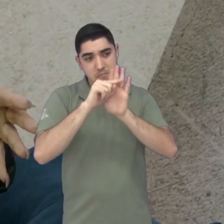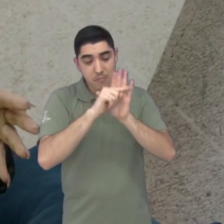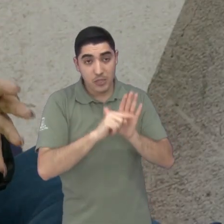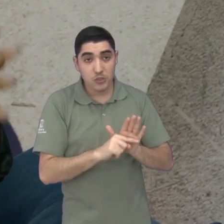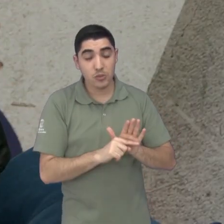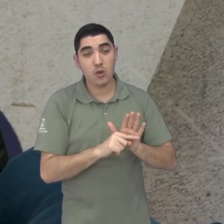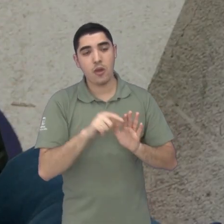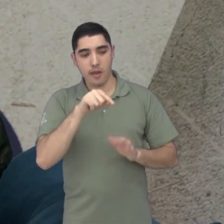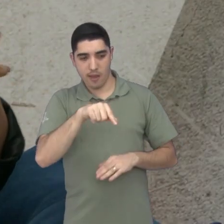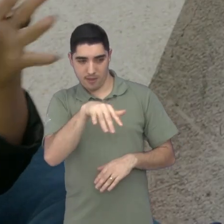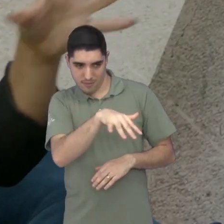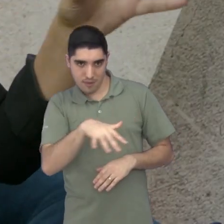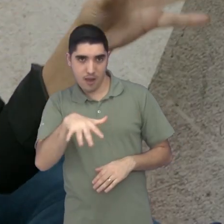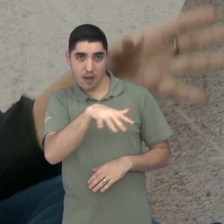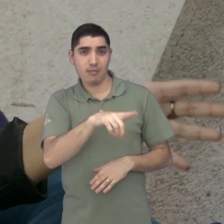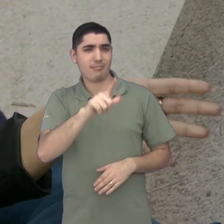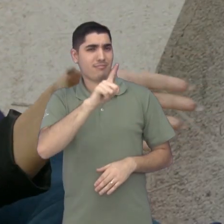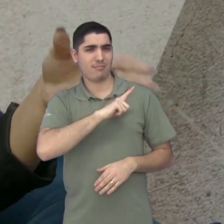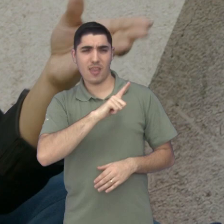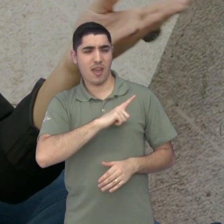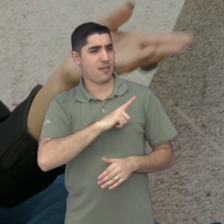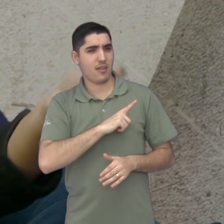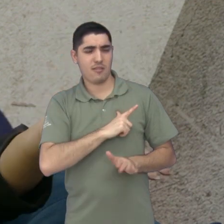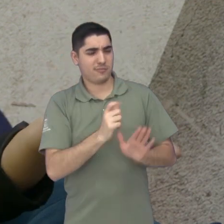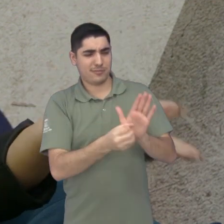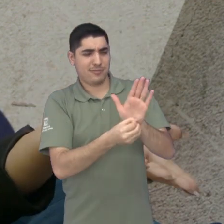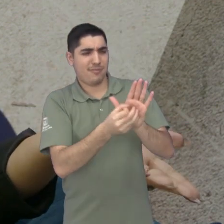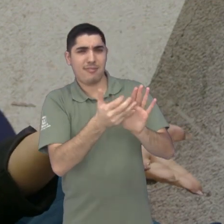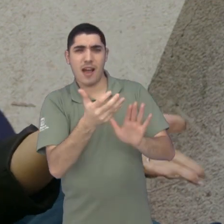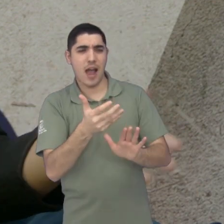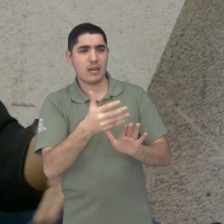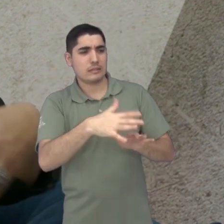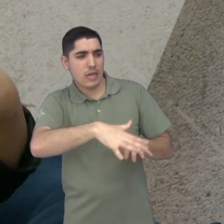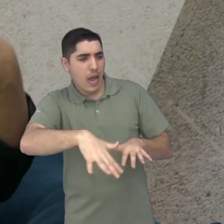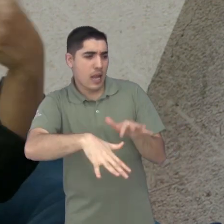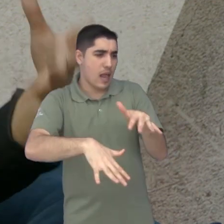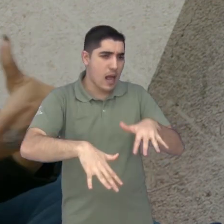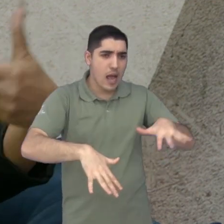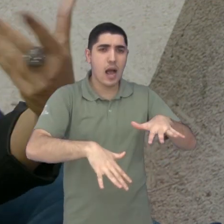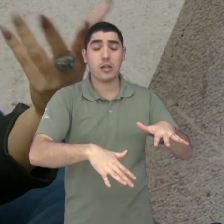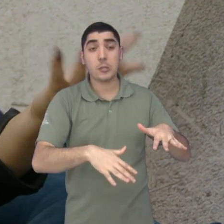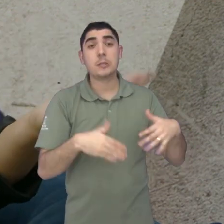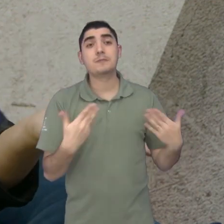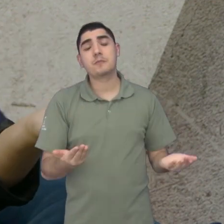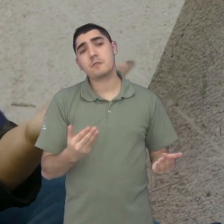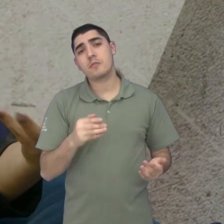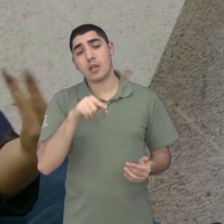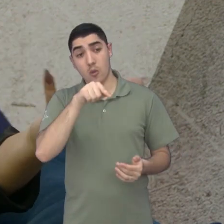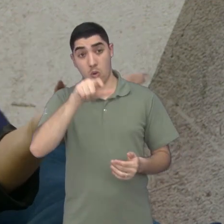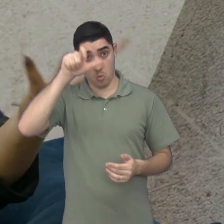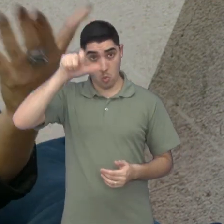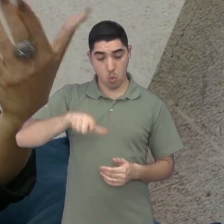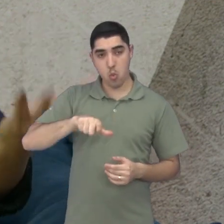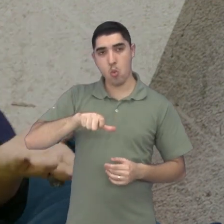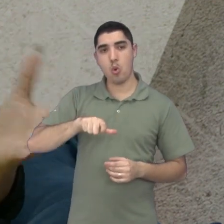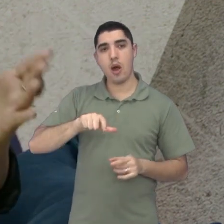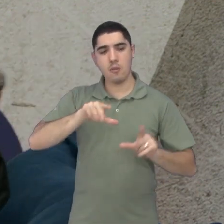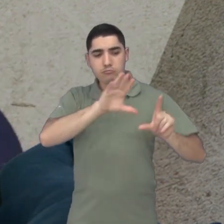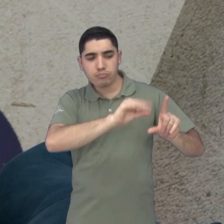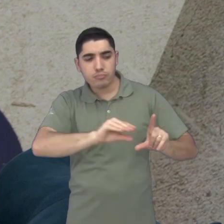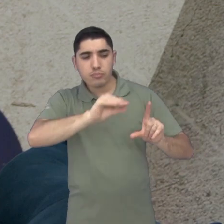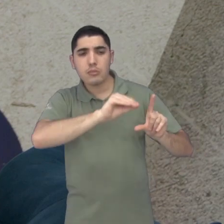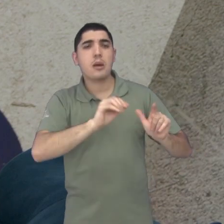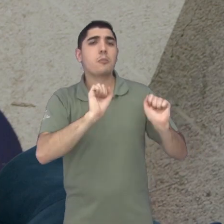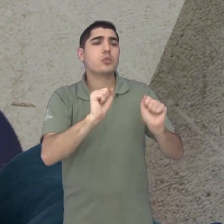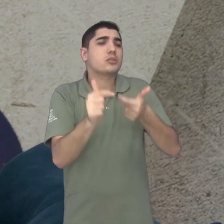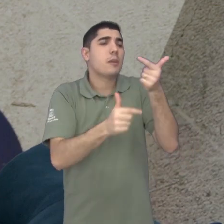esse ramo, ele tem vários universos, né? Você já disse alguns. E o dublador, ele pode trabalhar aonde